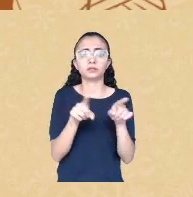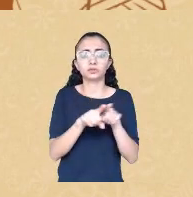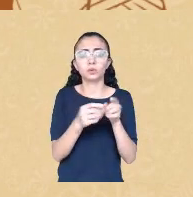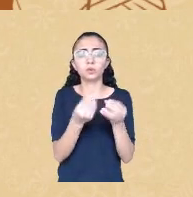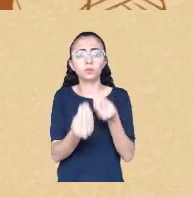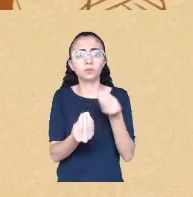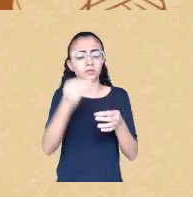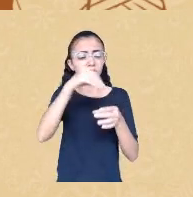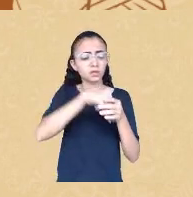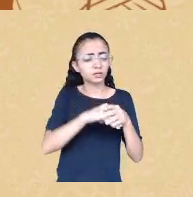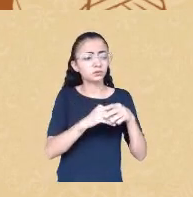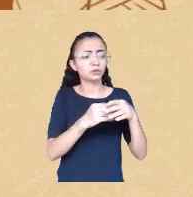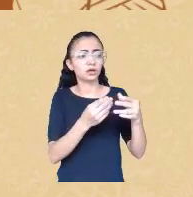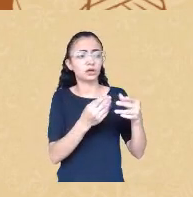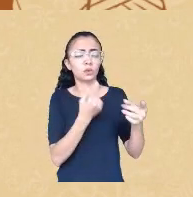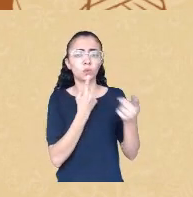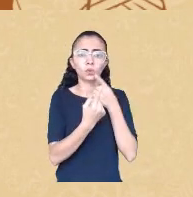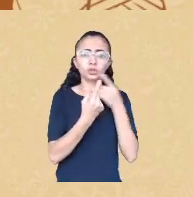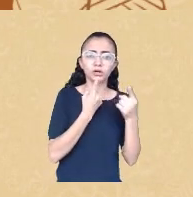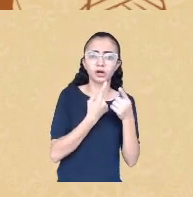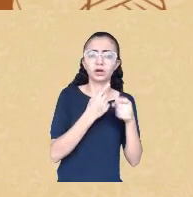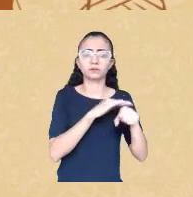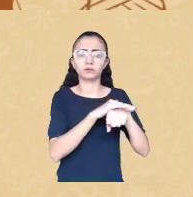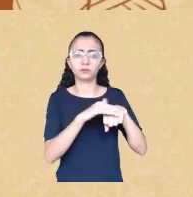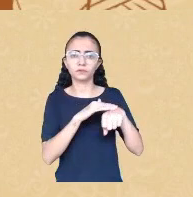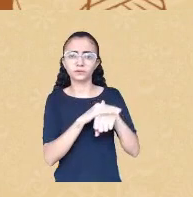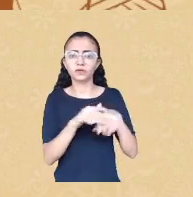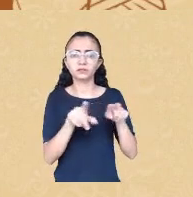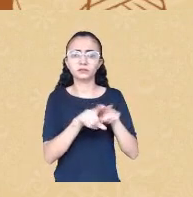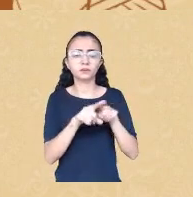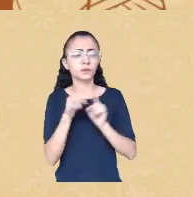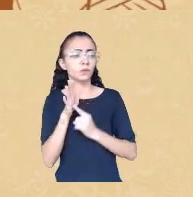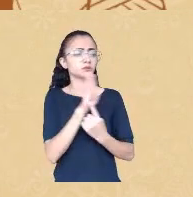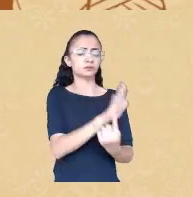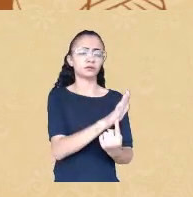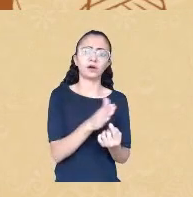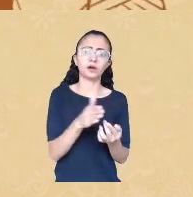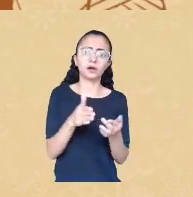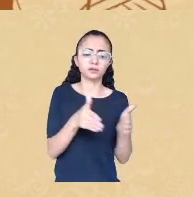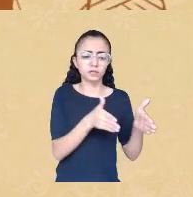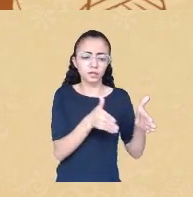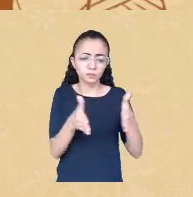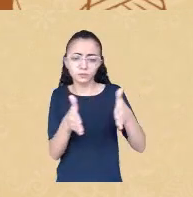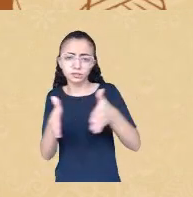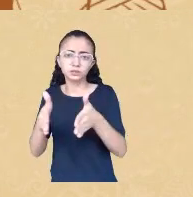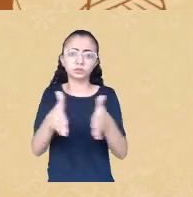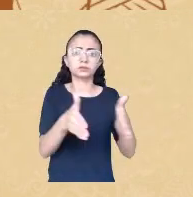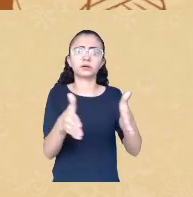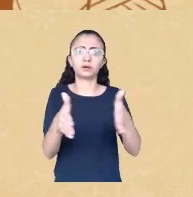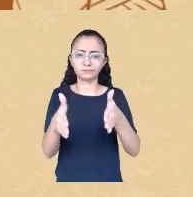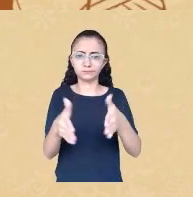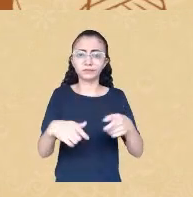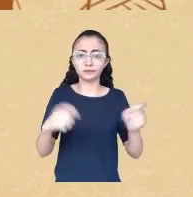tempo, apontar para caminhos necessários, né, partindo de um princípio ético, de compromisso social.